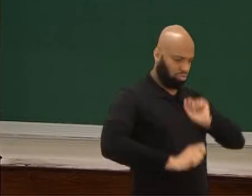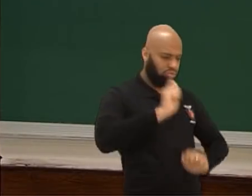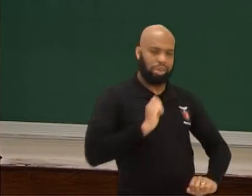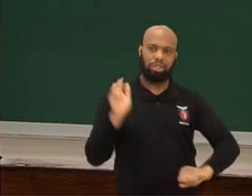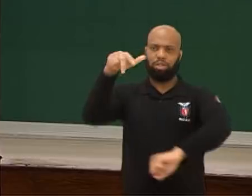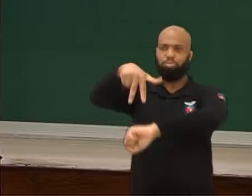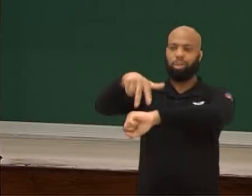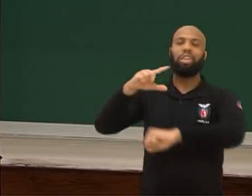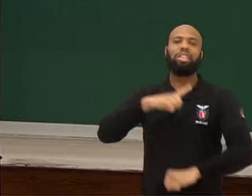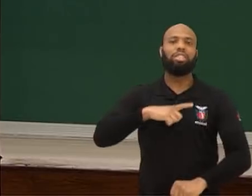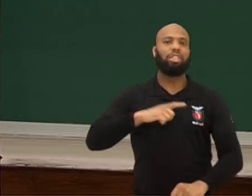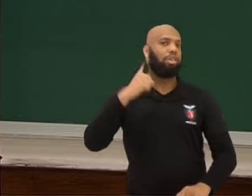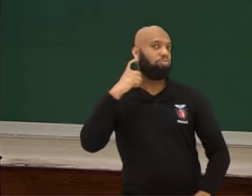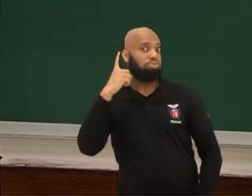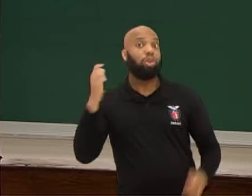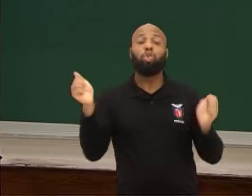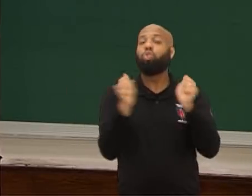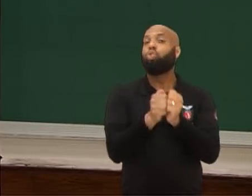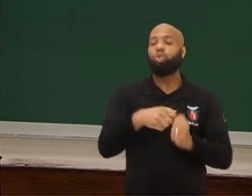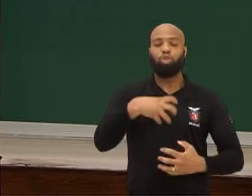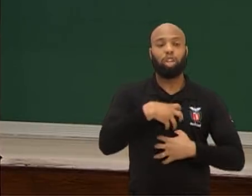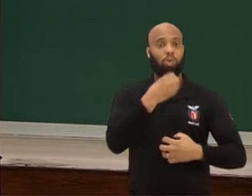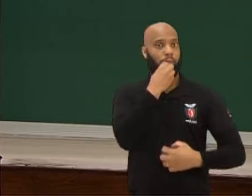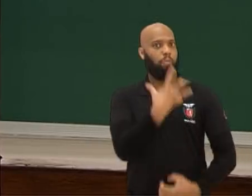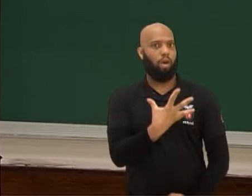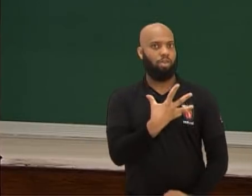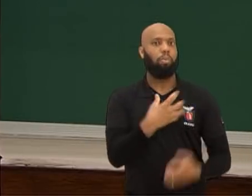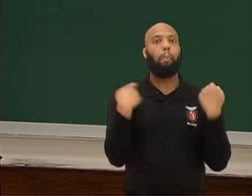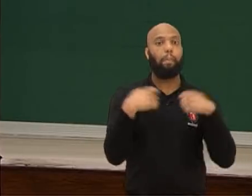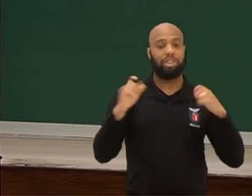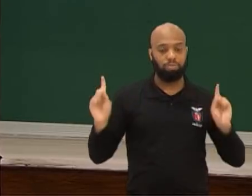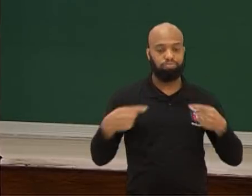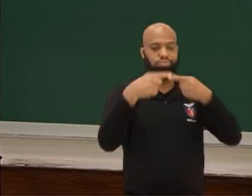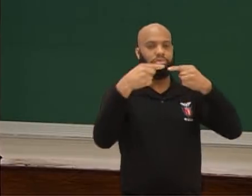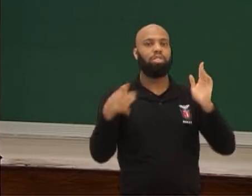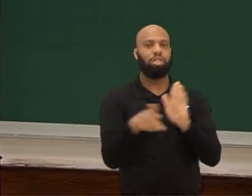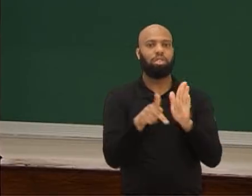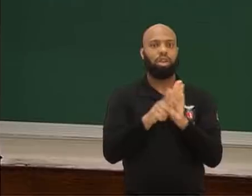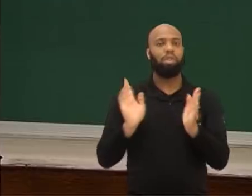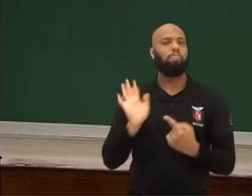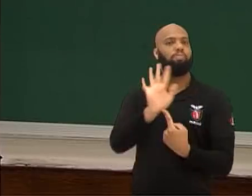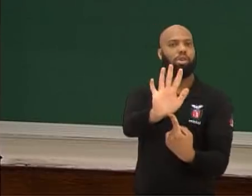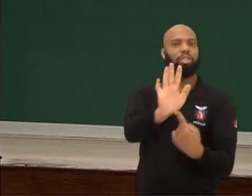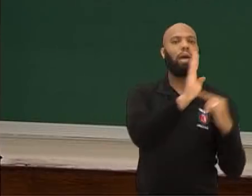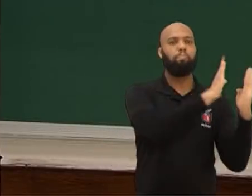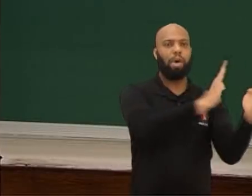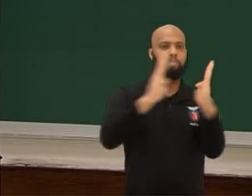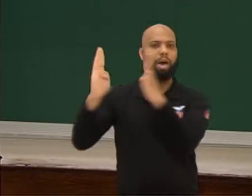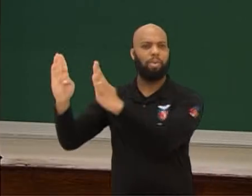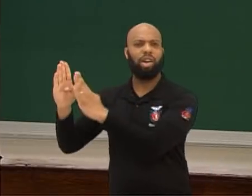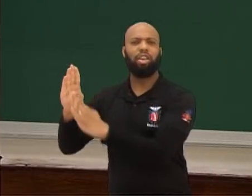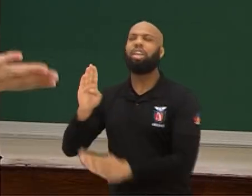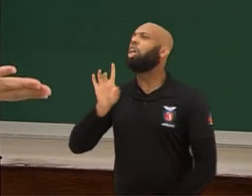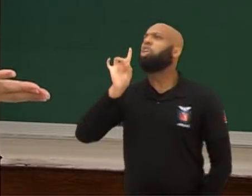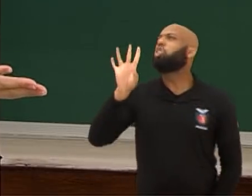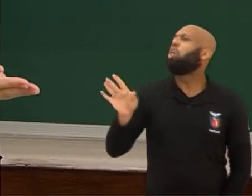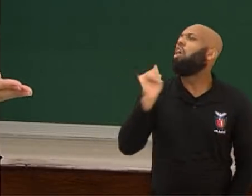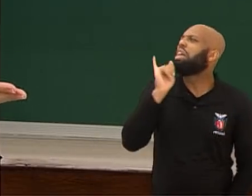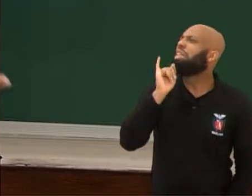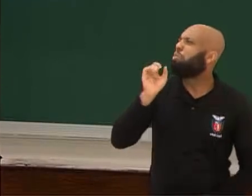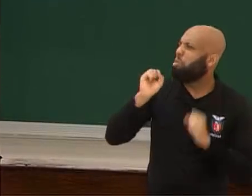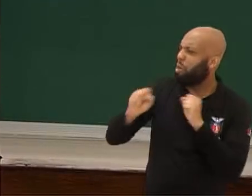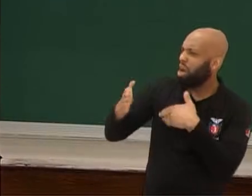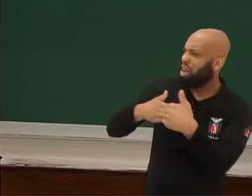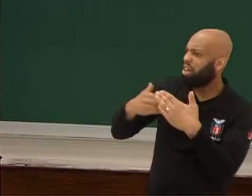som aconteça da melhor forma possível junto da cena. E o que seria esse bom gosto? Seria só gostar de determinado tipo